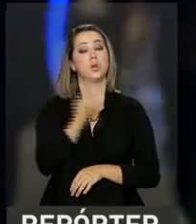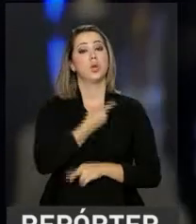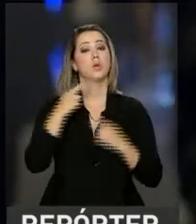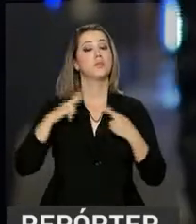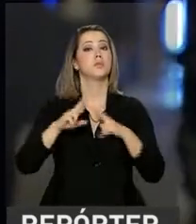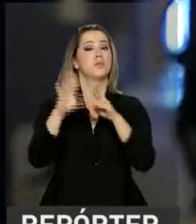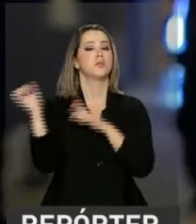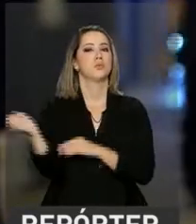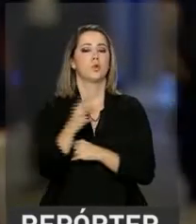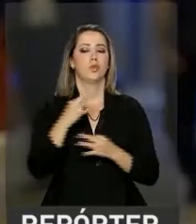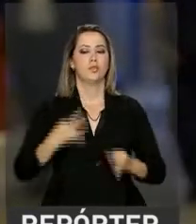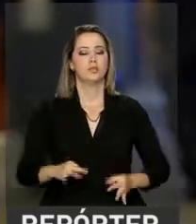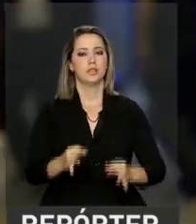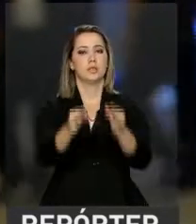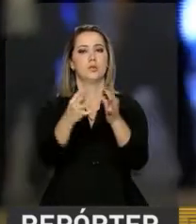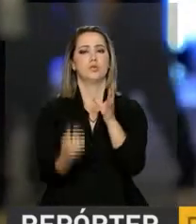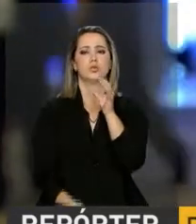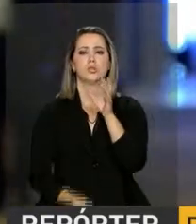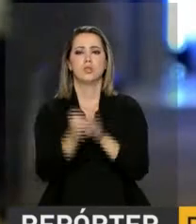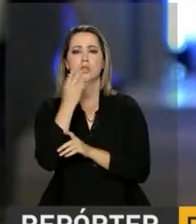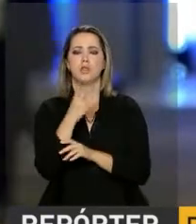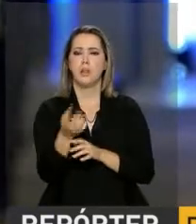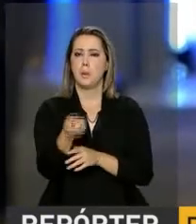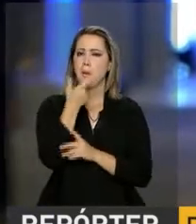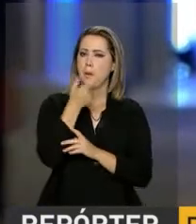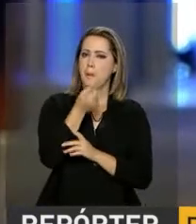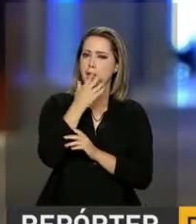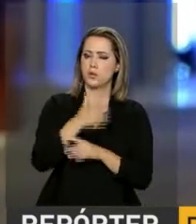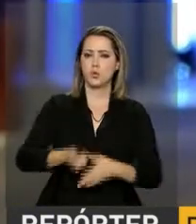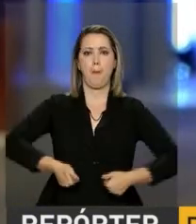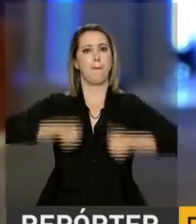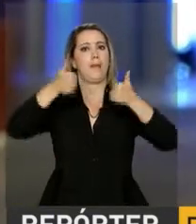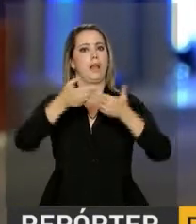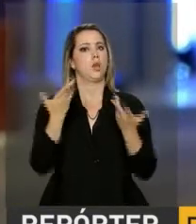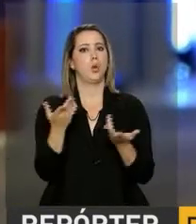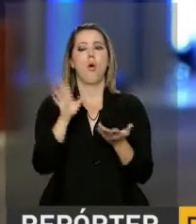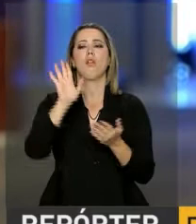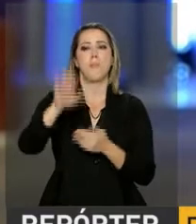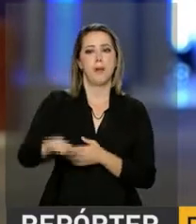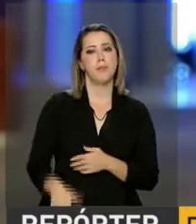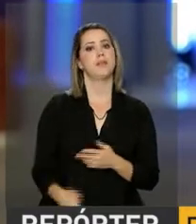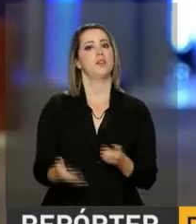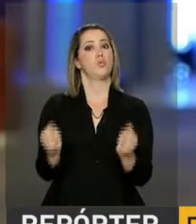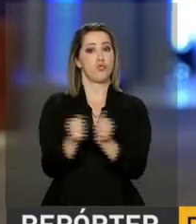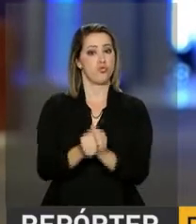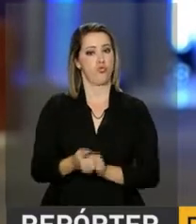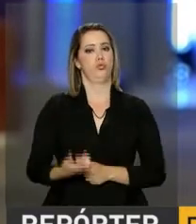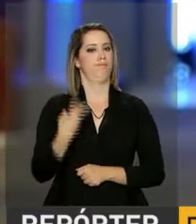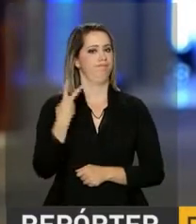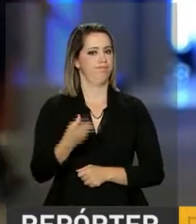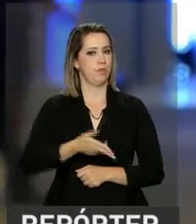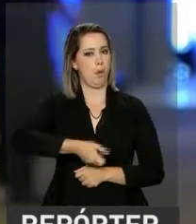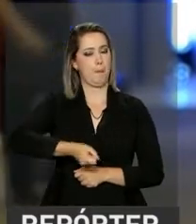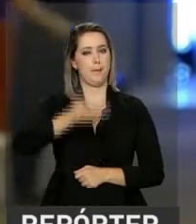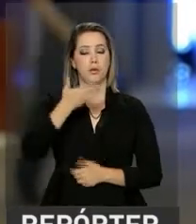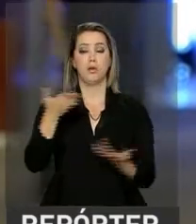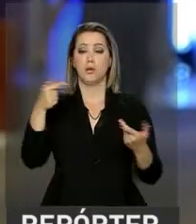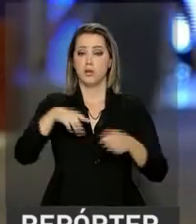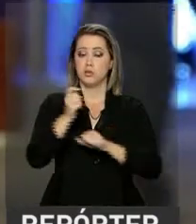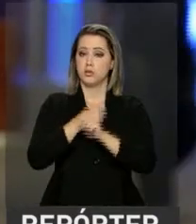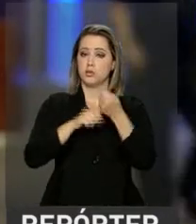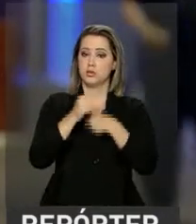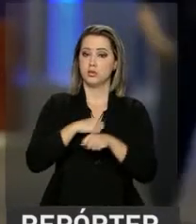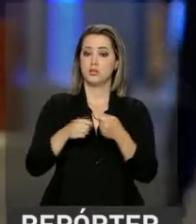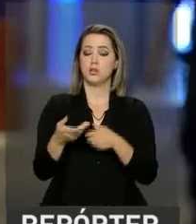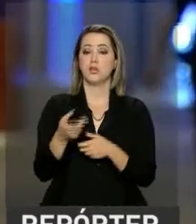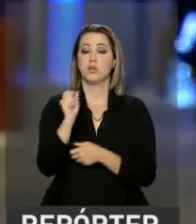novas tecnologias produzam medicamentos com mais qualidade e mais baratos. Este ano nós economizamos 3 bilhões e